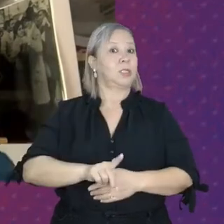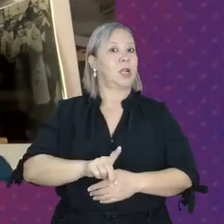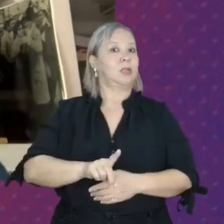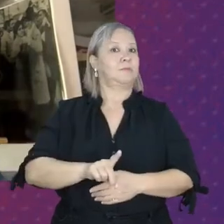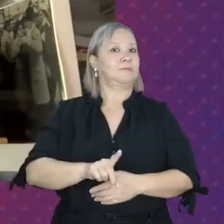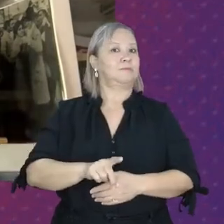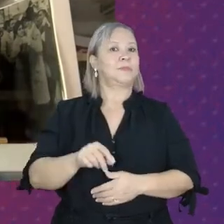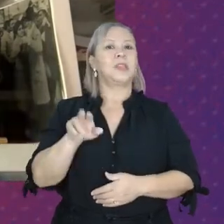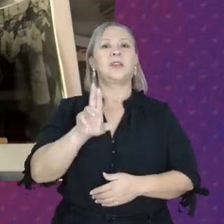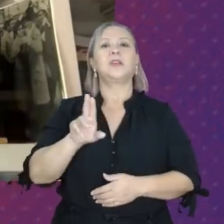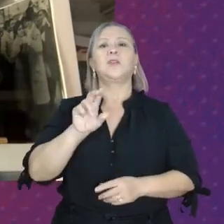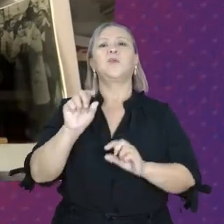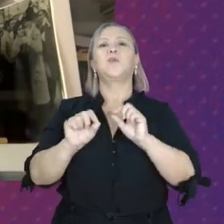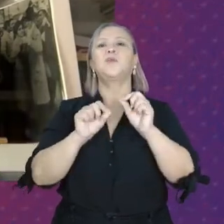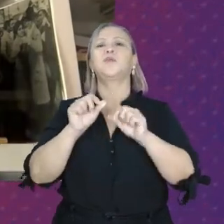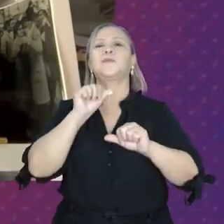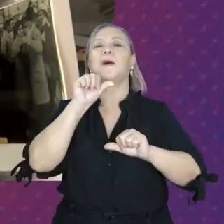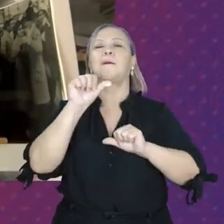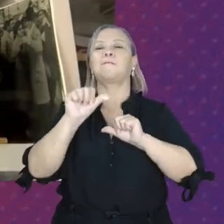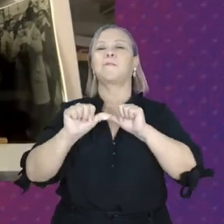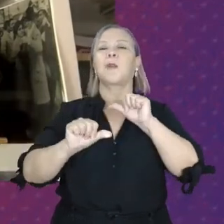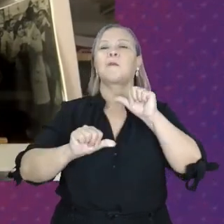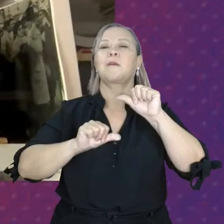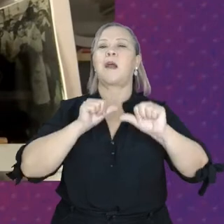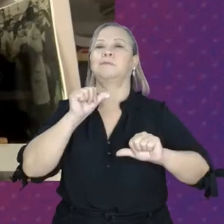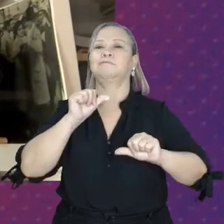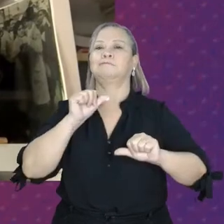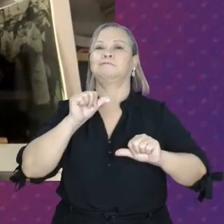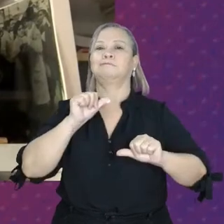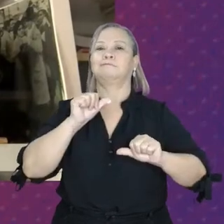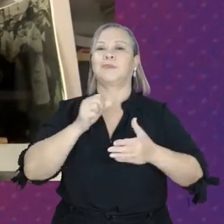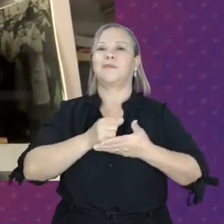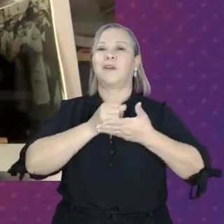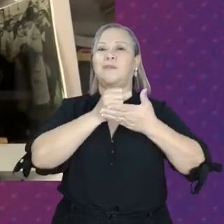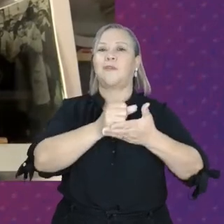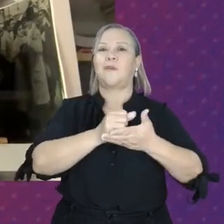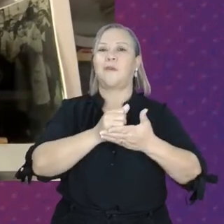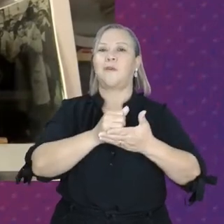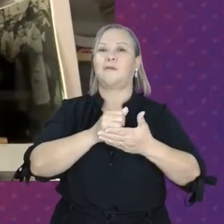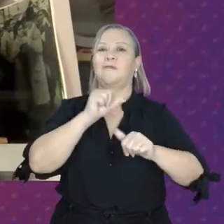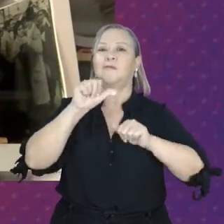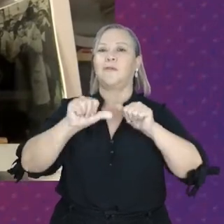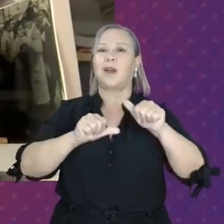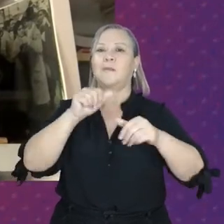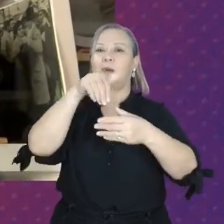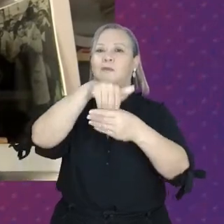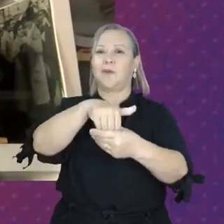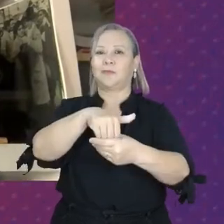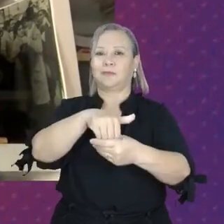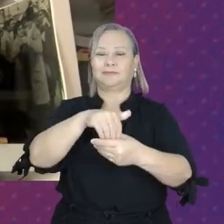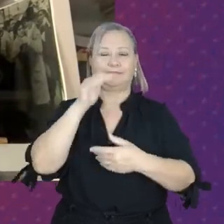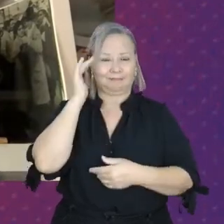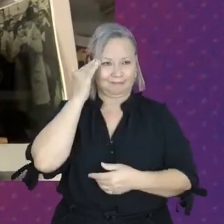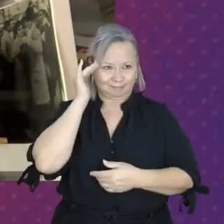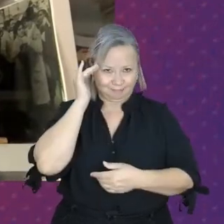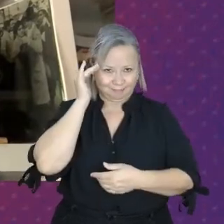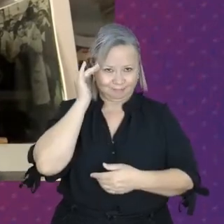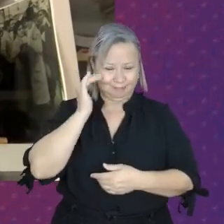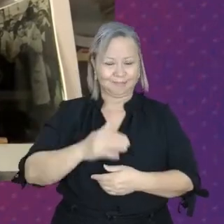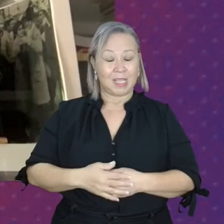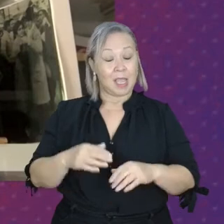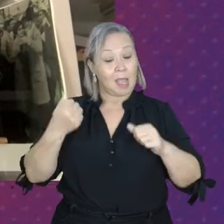moeda de troca para se fortalecer eleitoralmente. Então, essa prática, essa lógica, precisa